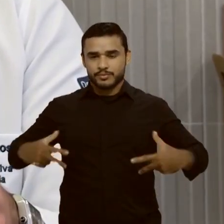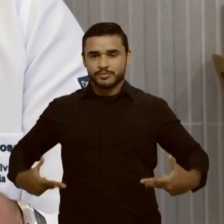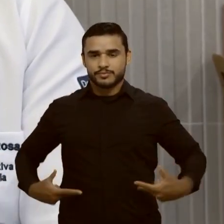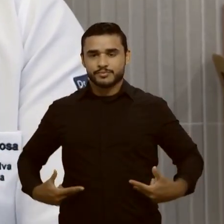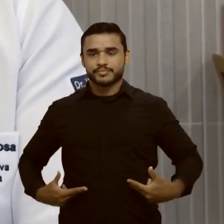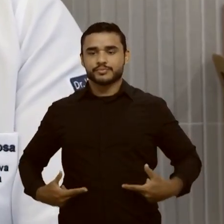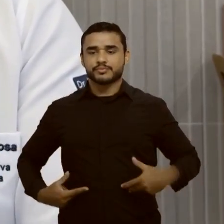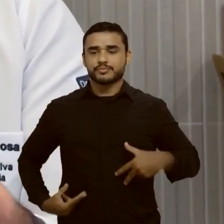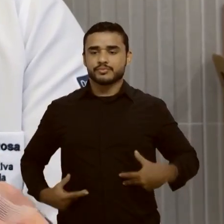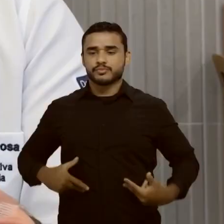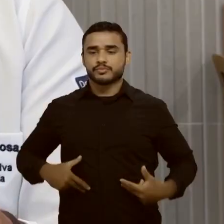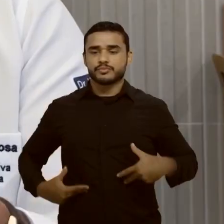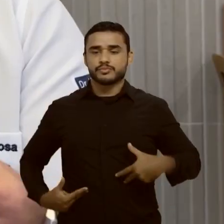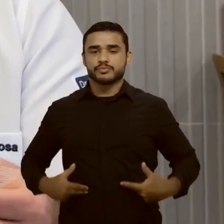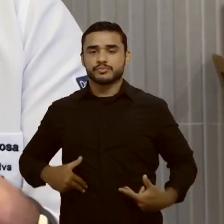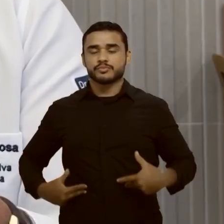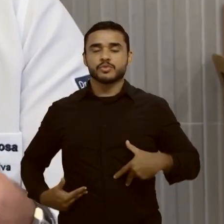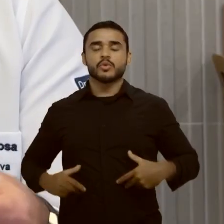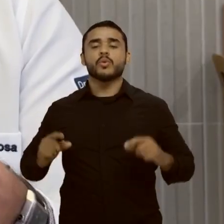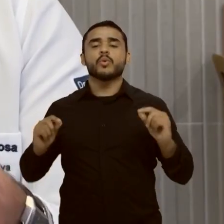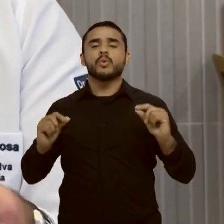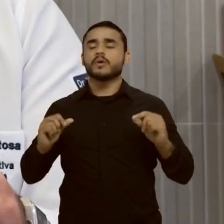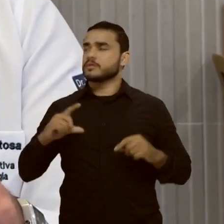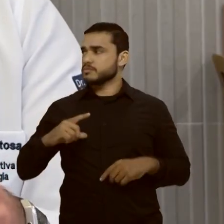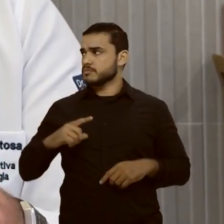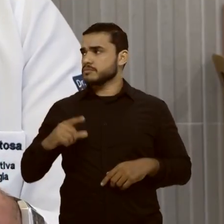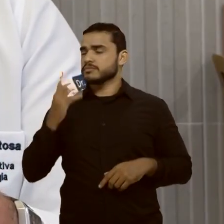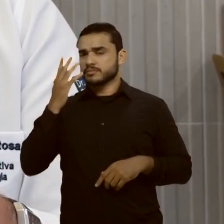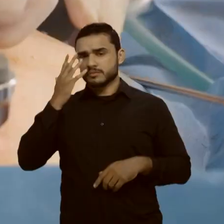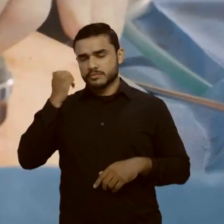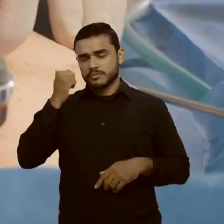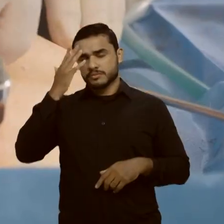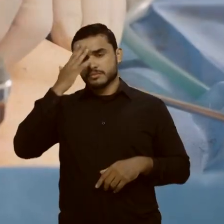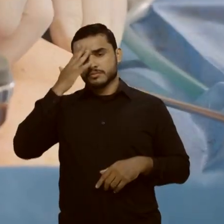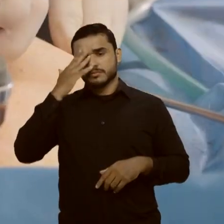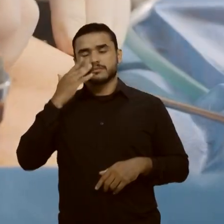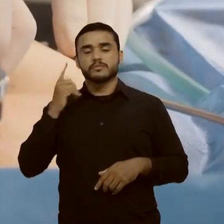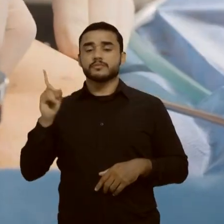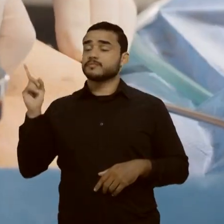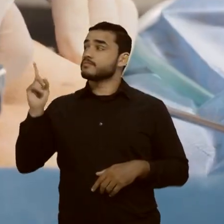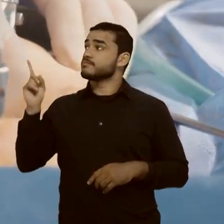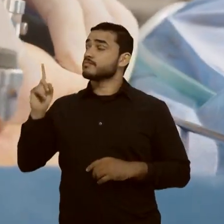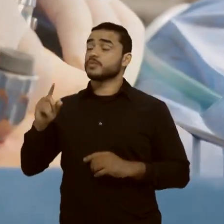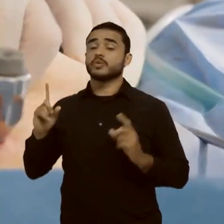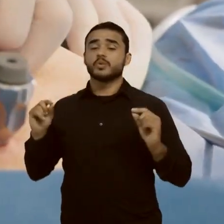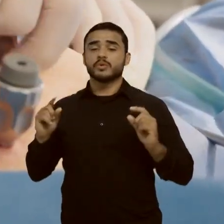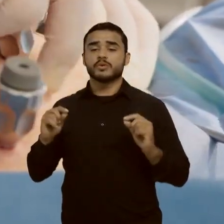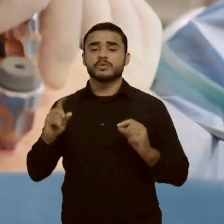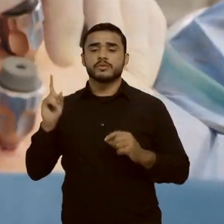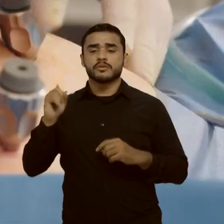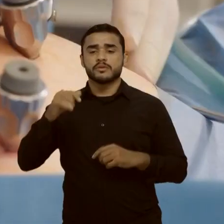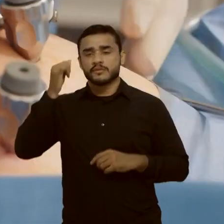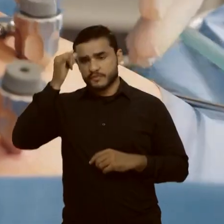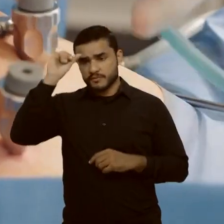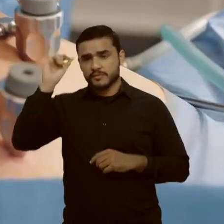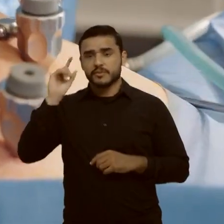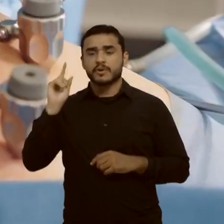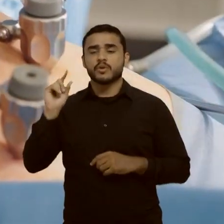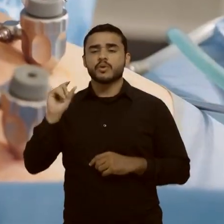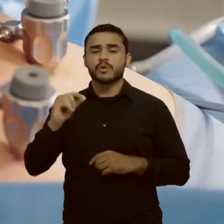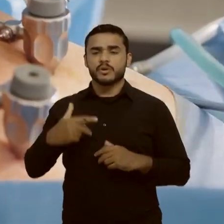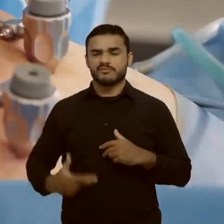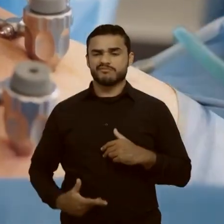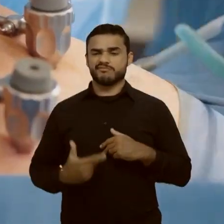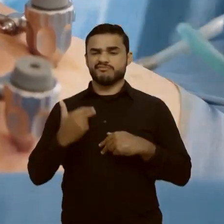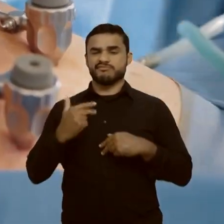bastante, os fios, lembrar que eles são importantes na correção da hérnia, como também o acesso laparoscópio robótico, que são modernidades